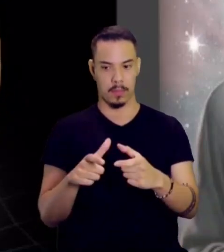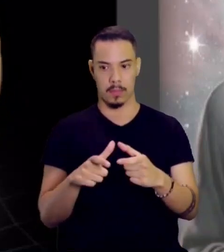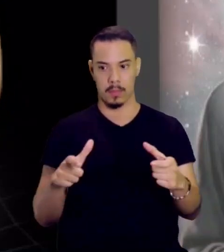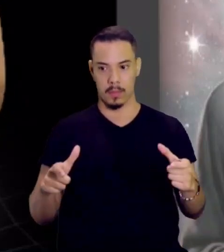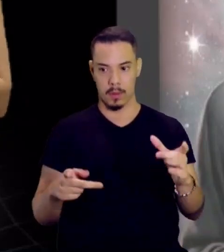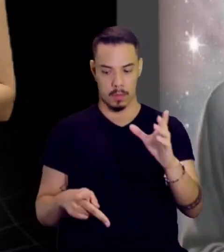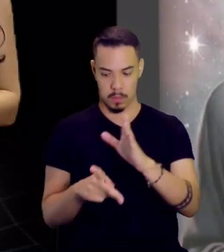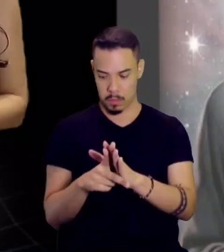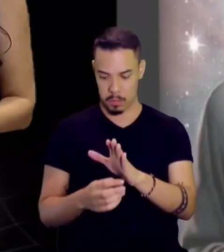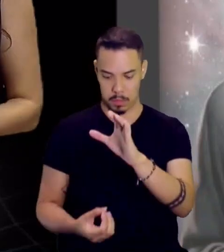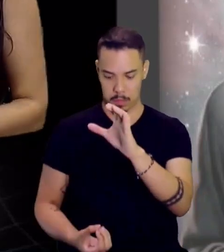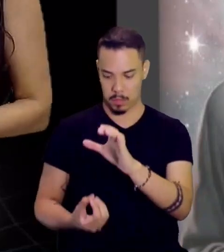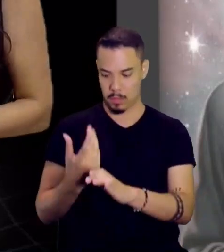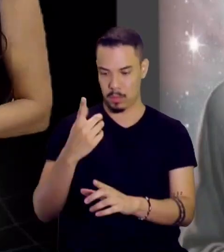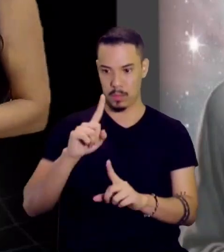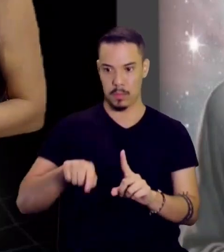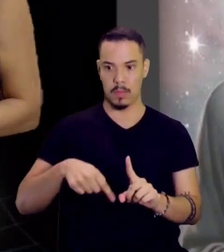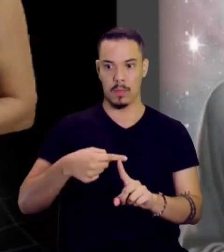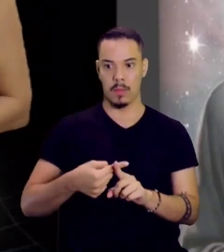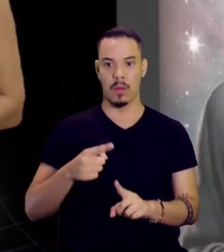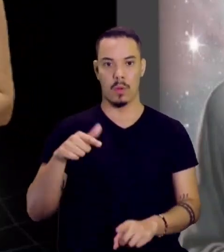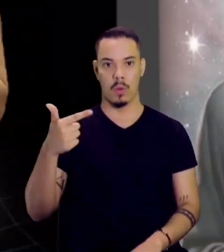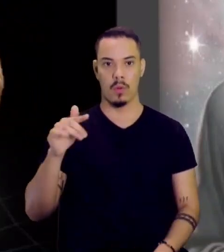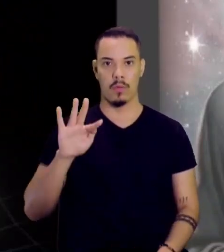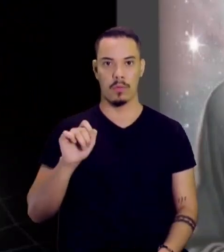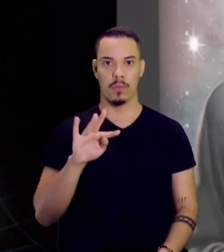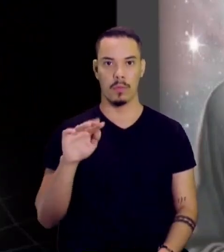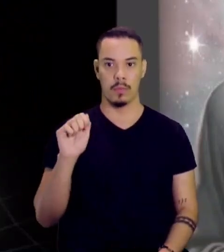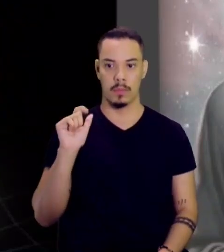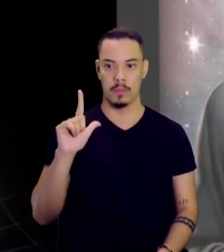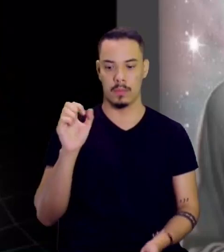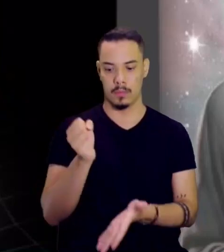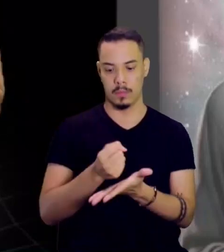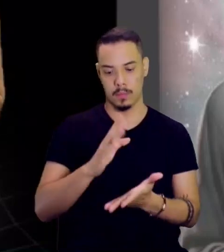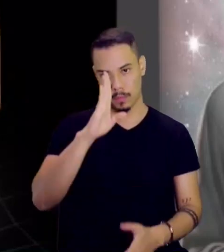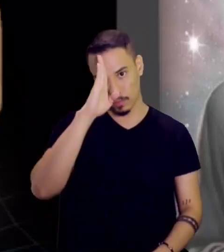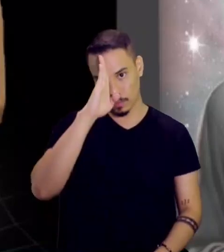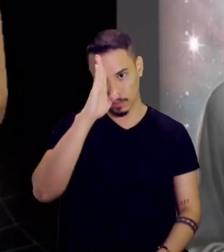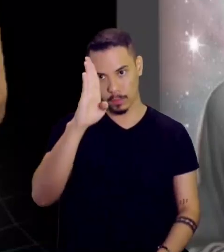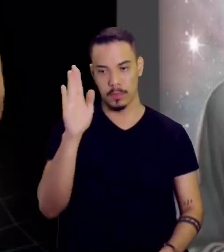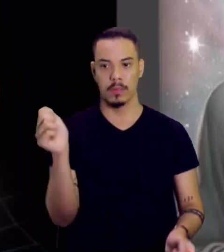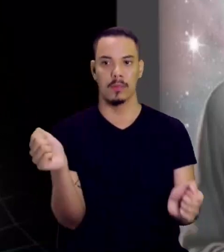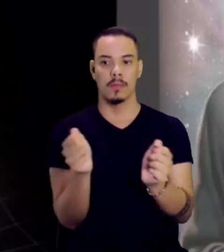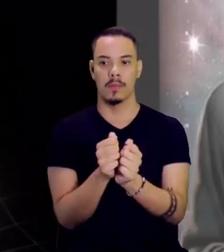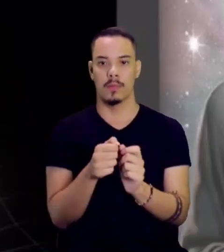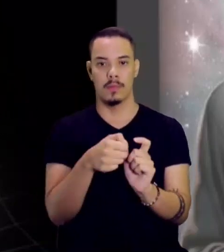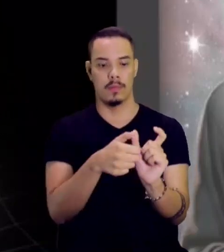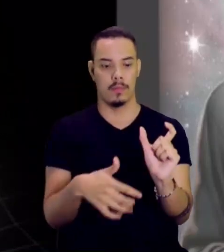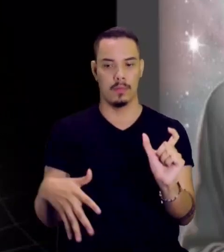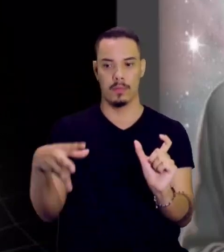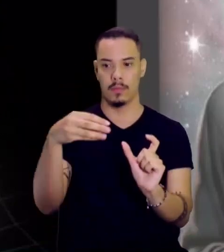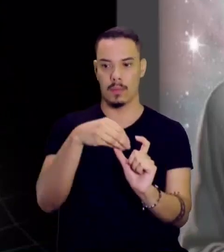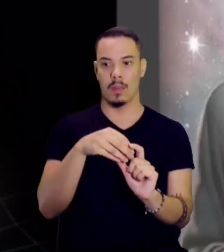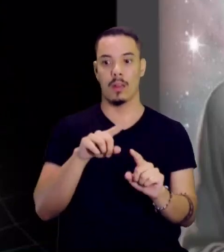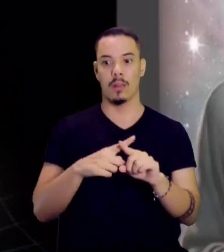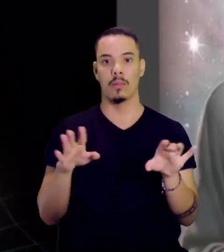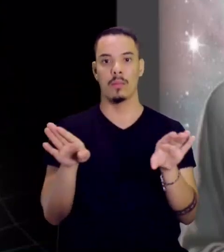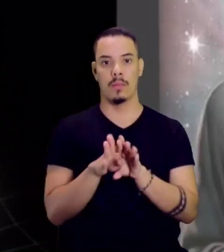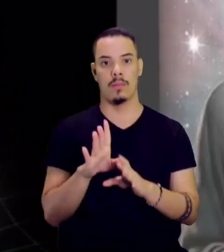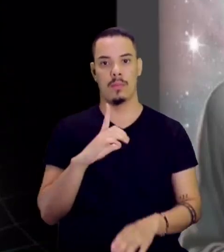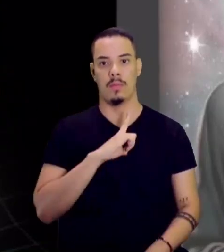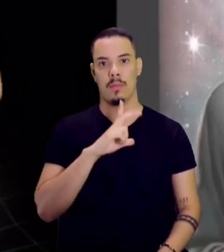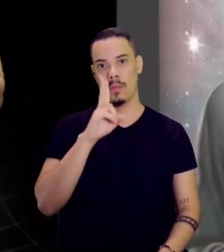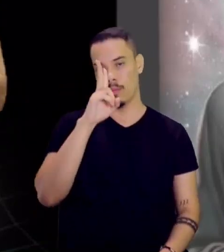uma derivada por uma fundamental, né, Décio? Justo. Metros por segundo por segundo. Fazendo uma derivada, né, claro. E nós temos a força, que